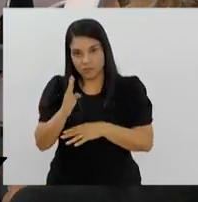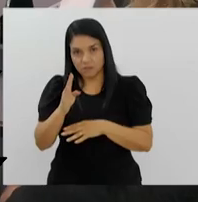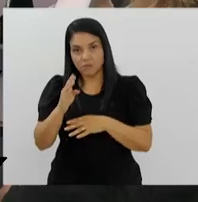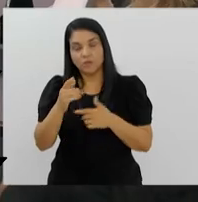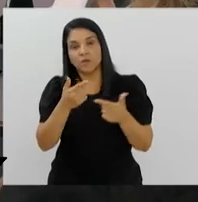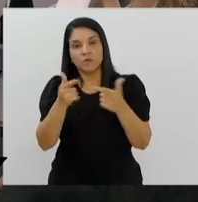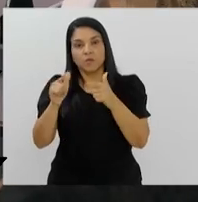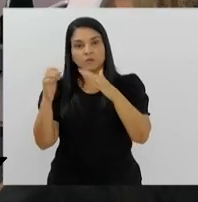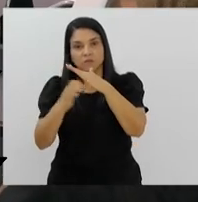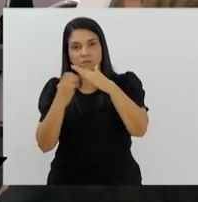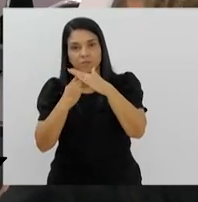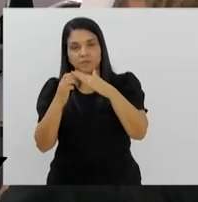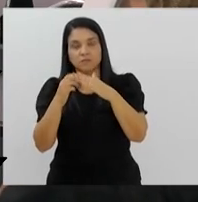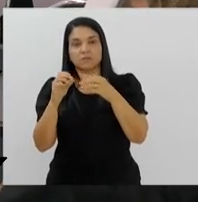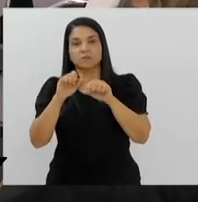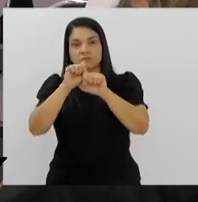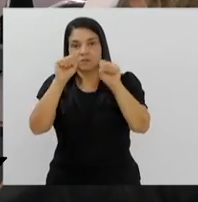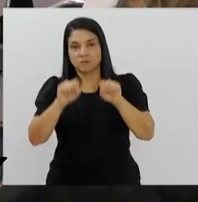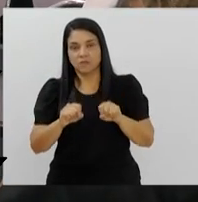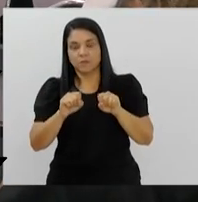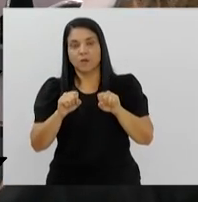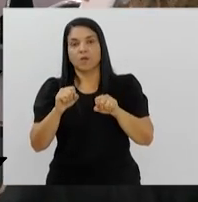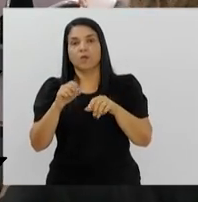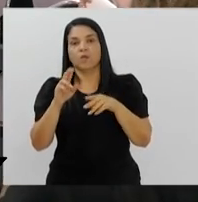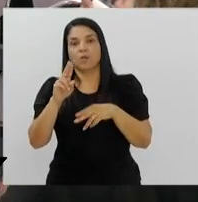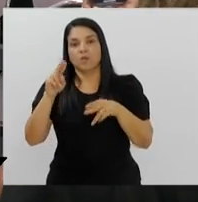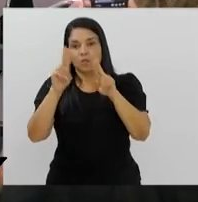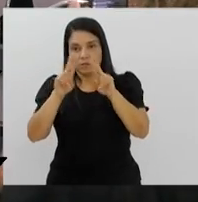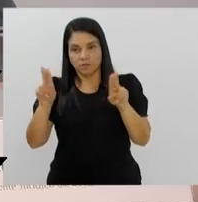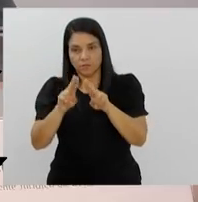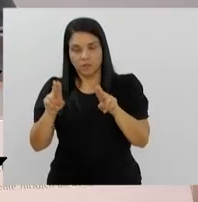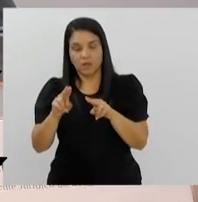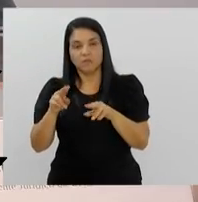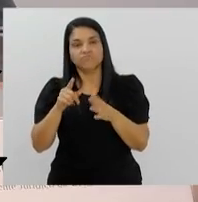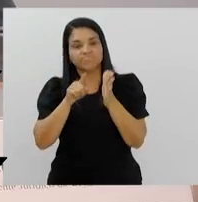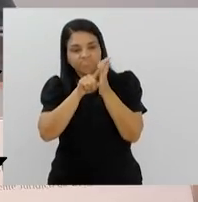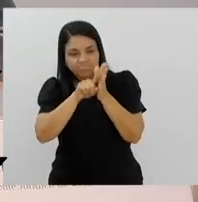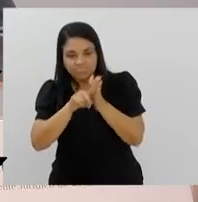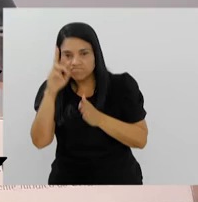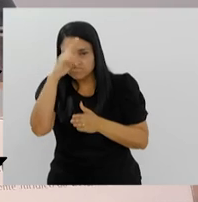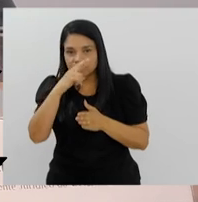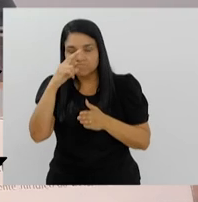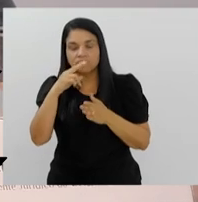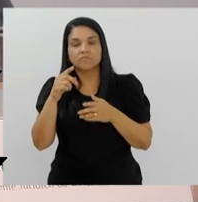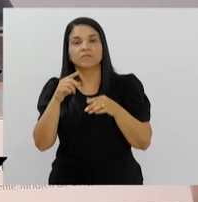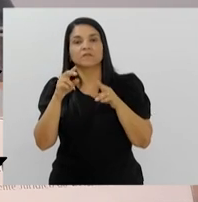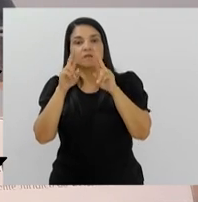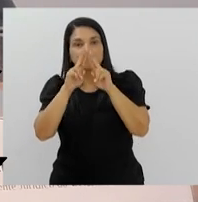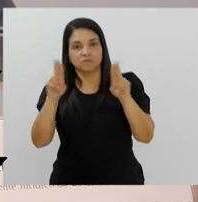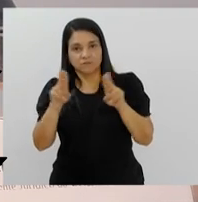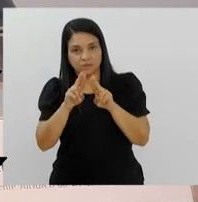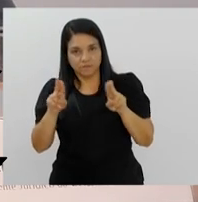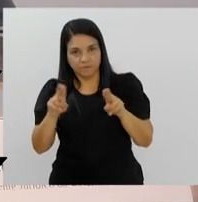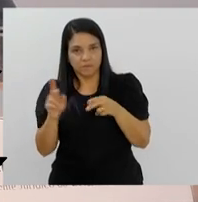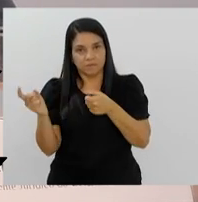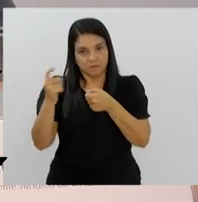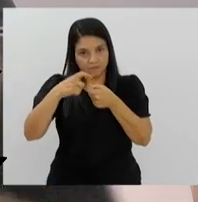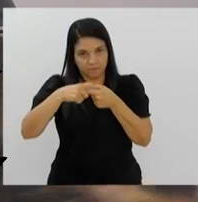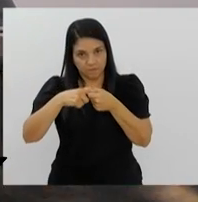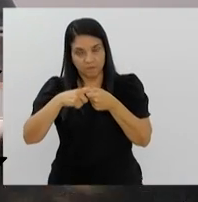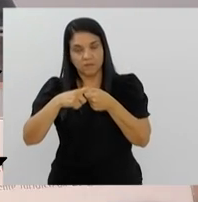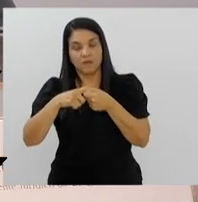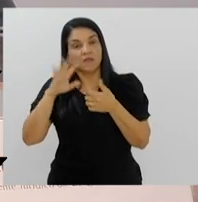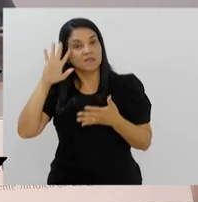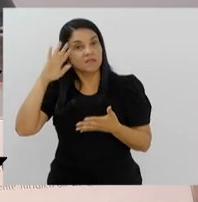sistema unim monitorar as atividades das federadas e a elas vinculadas